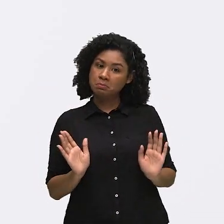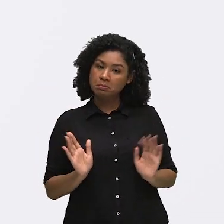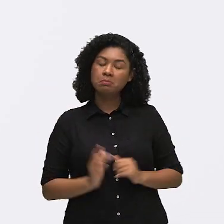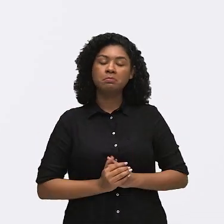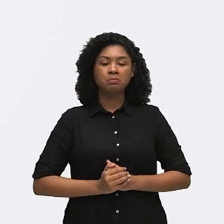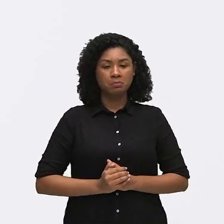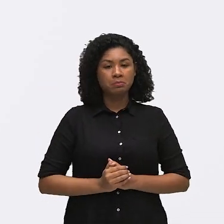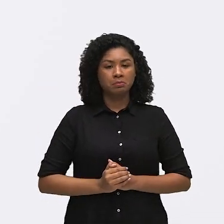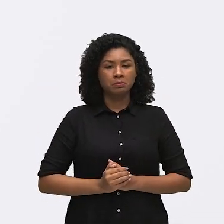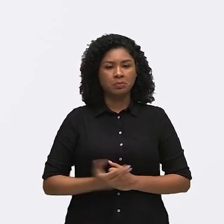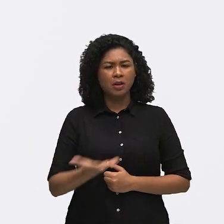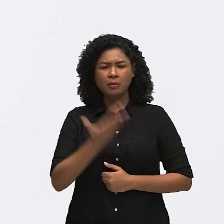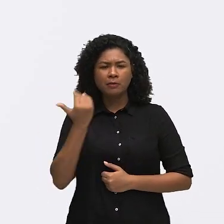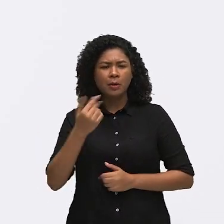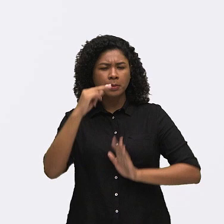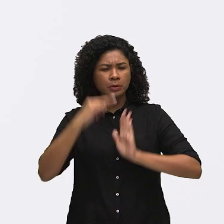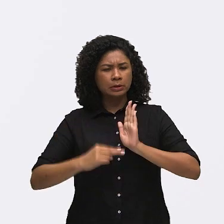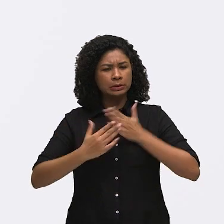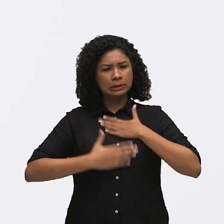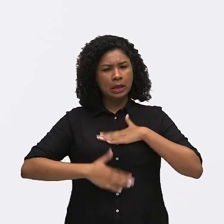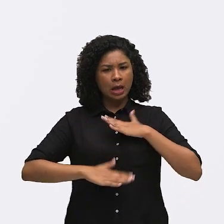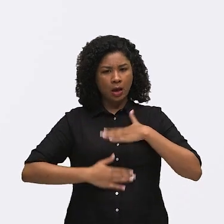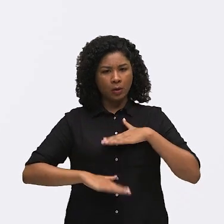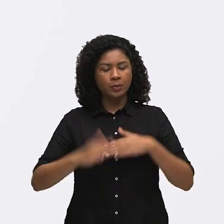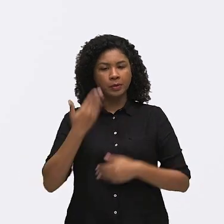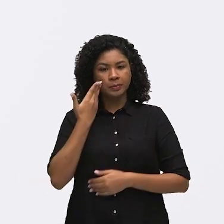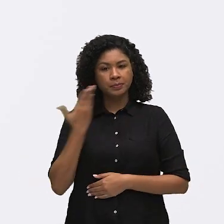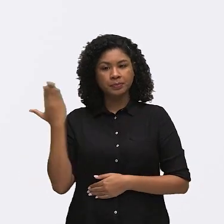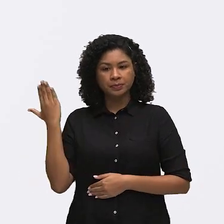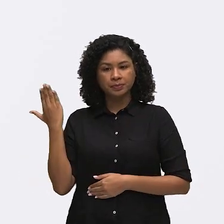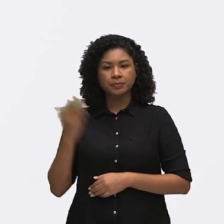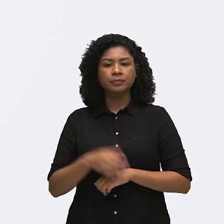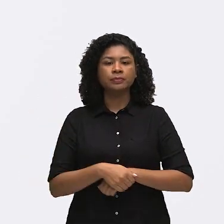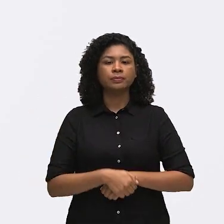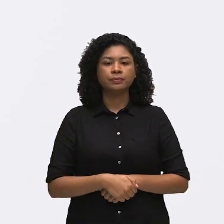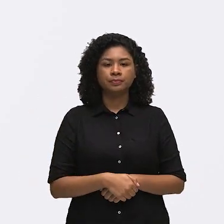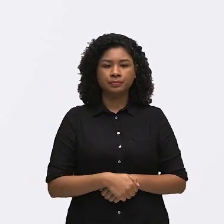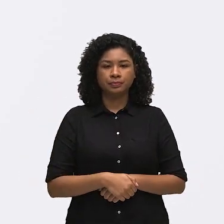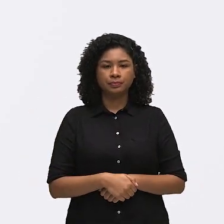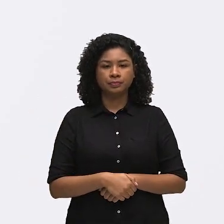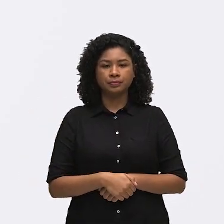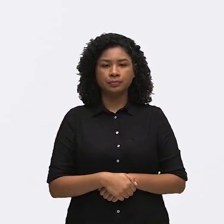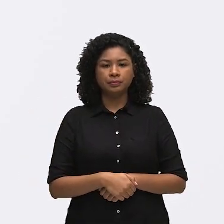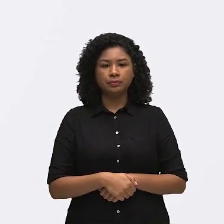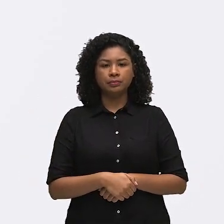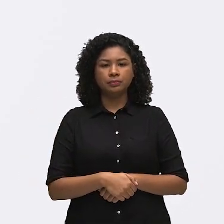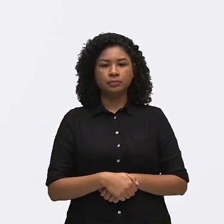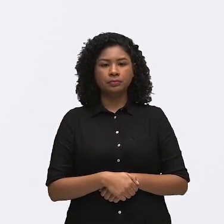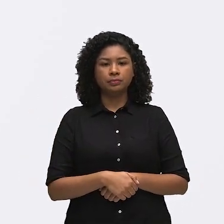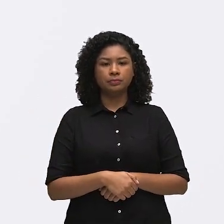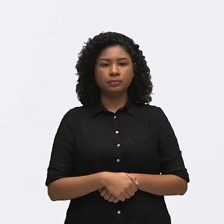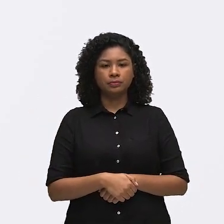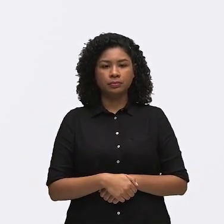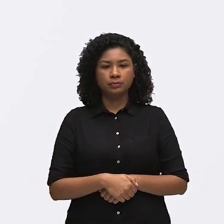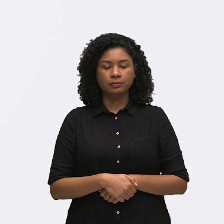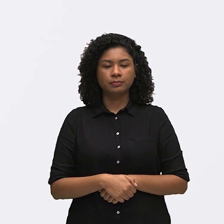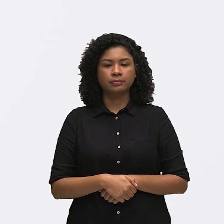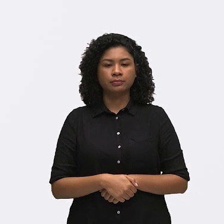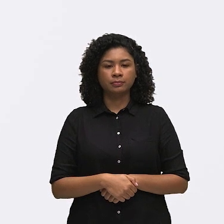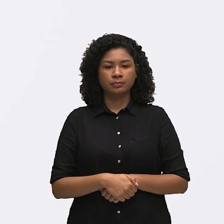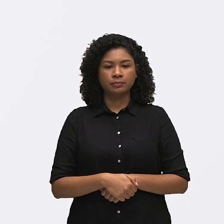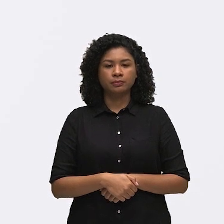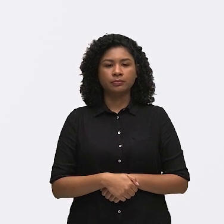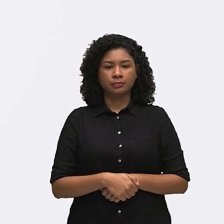bom? Então, vamos observar isso aí. Olhem aí o poema, vamos recuperar agora. Coloca no ar, por favor. Olhem aí,